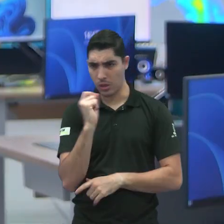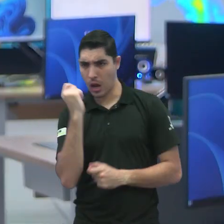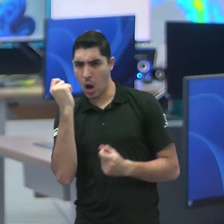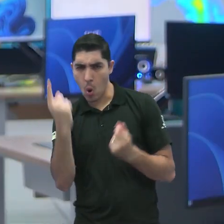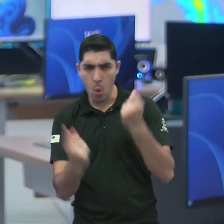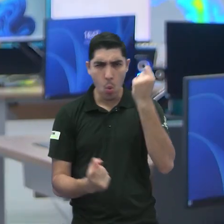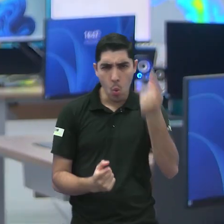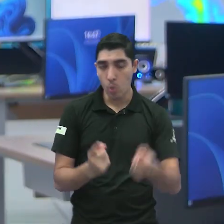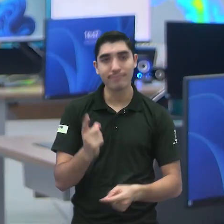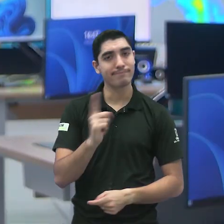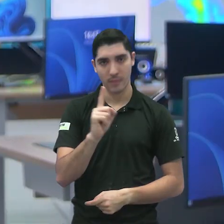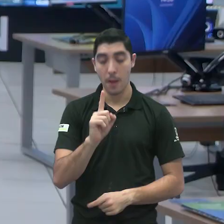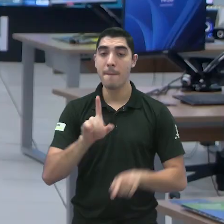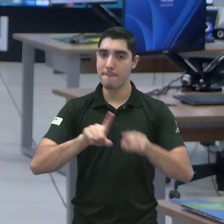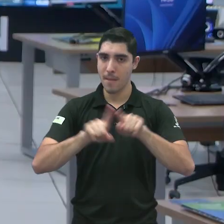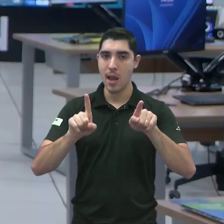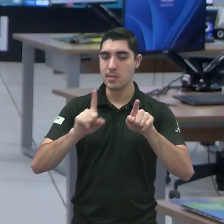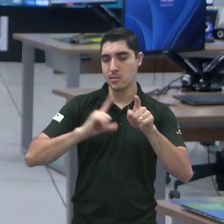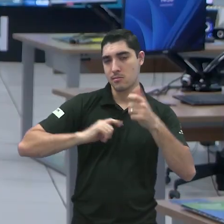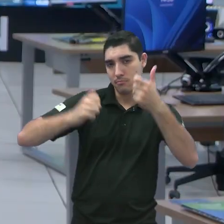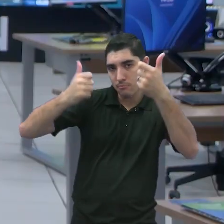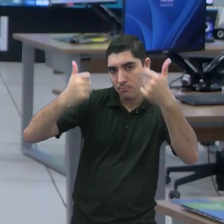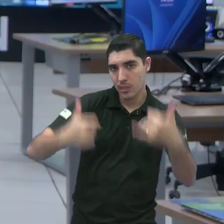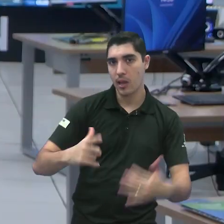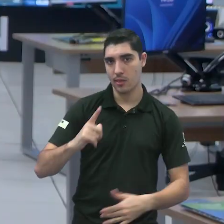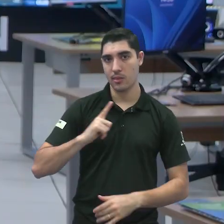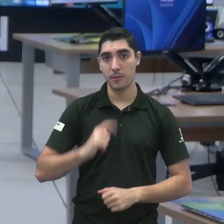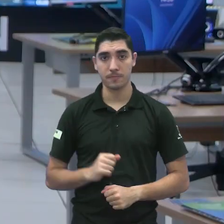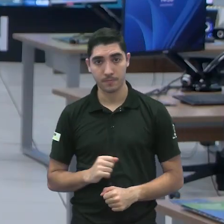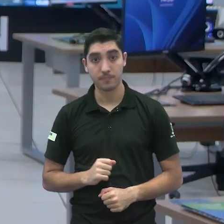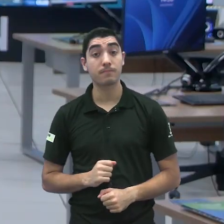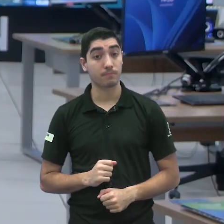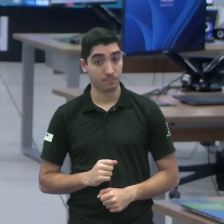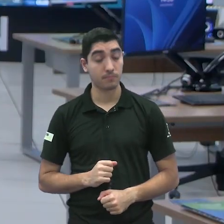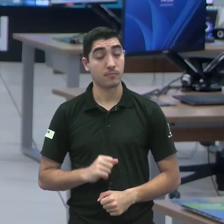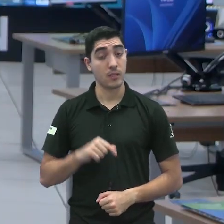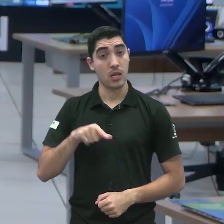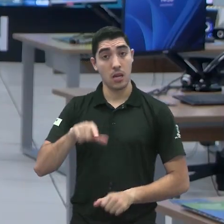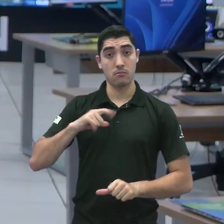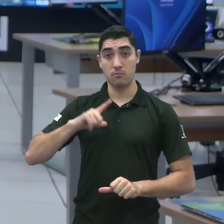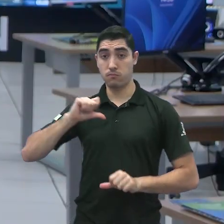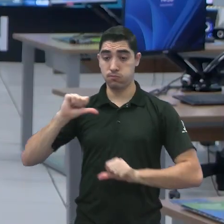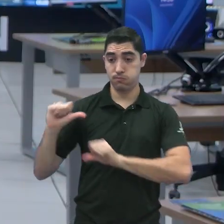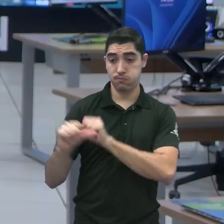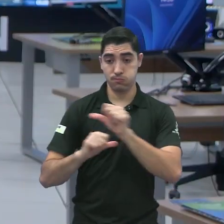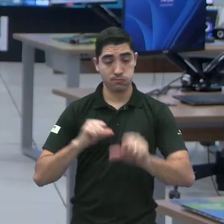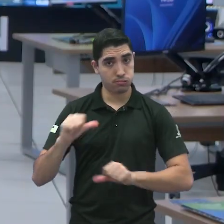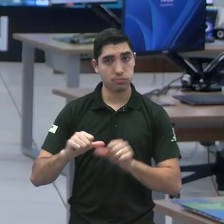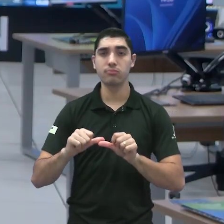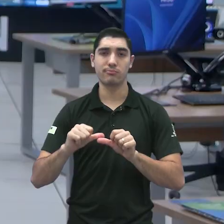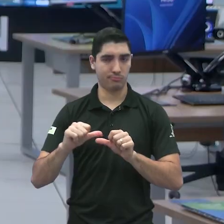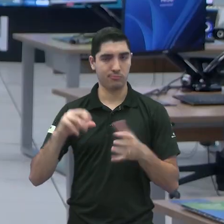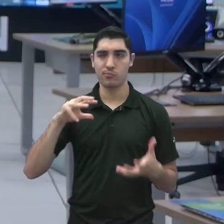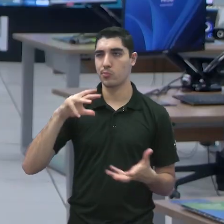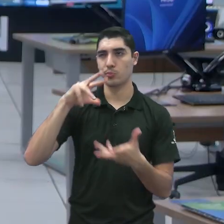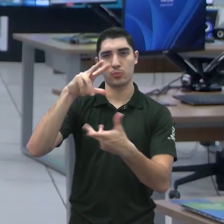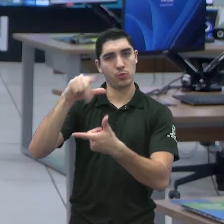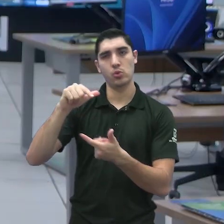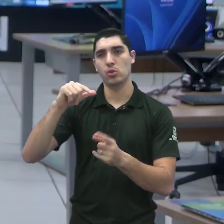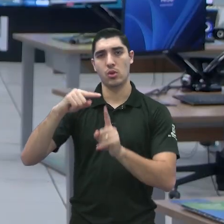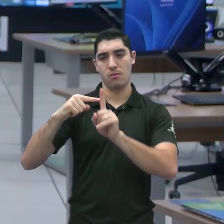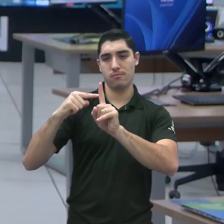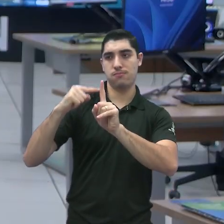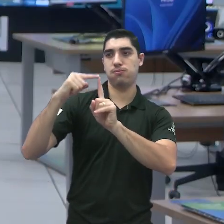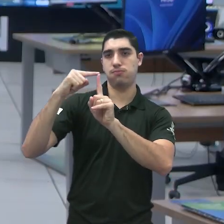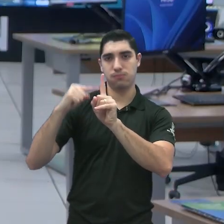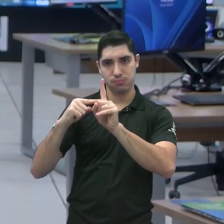e têm explicação científica. Estamos em um mundo de muitas mudanças, as mudanças climáticas globais geram diversos efeitos na nossa vida